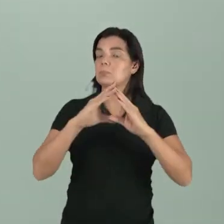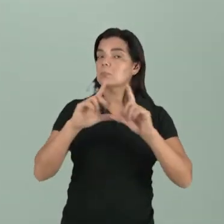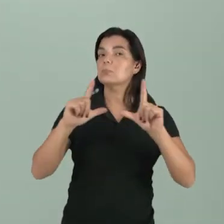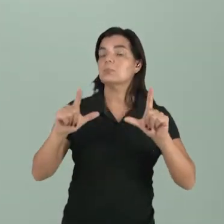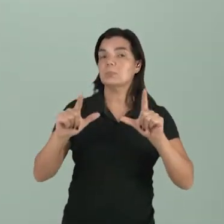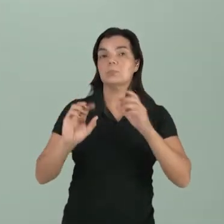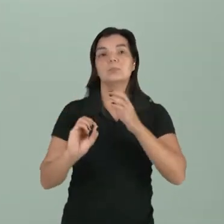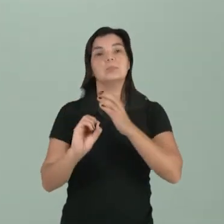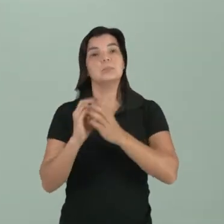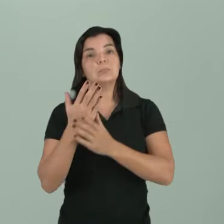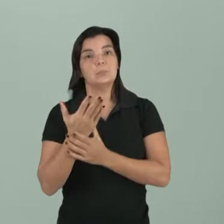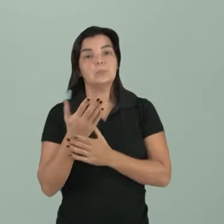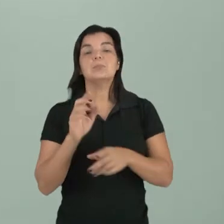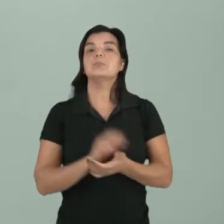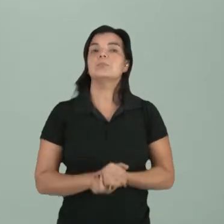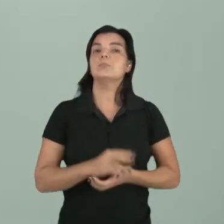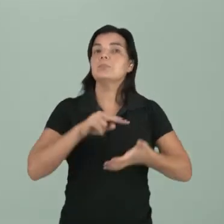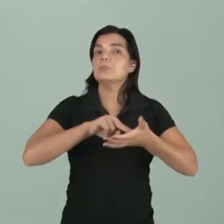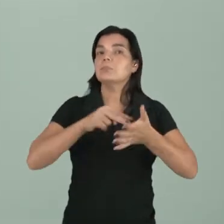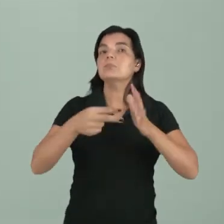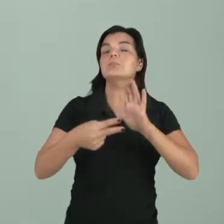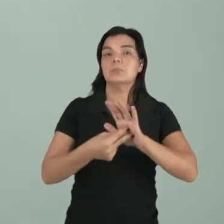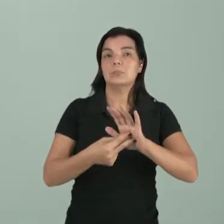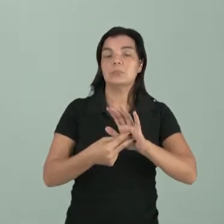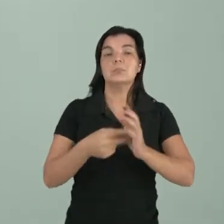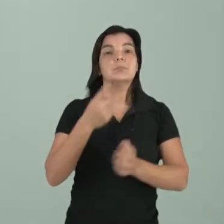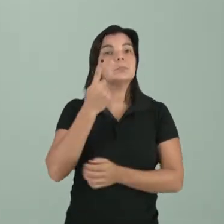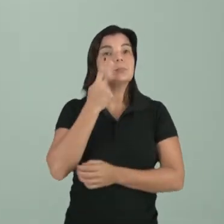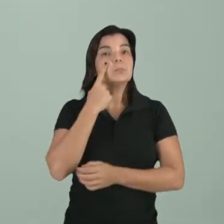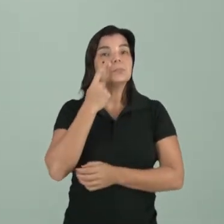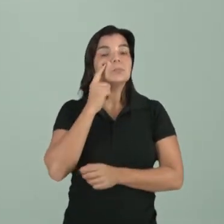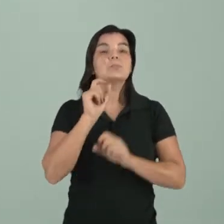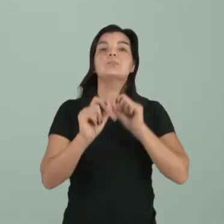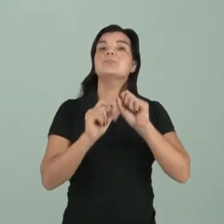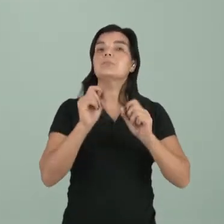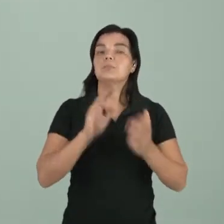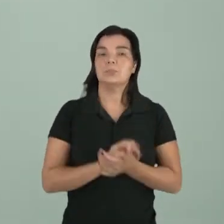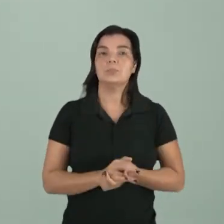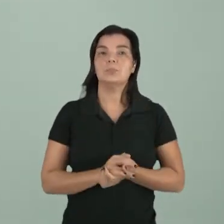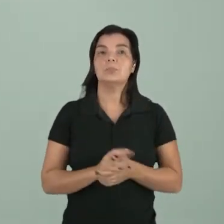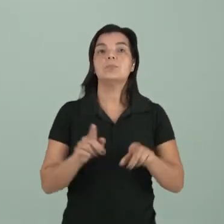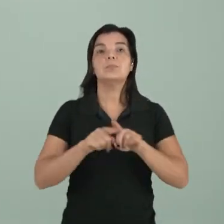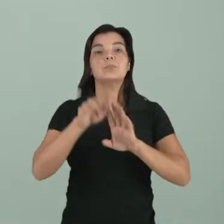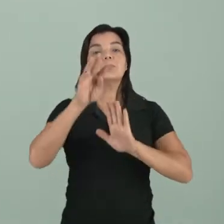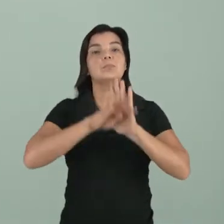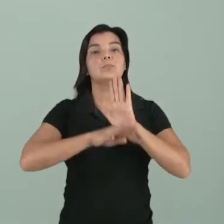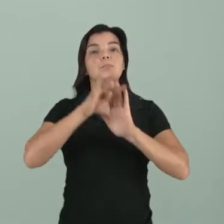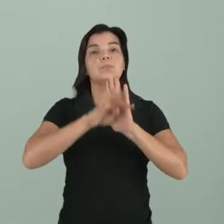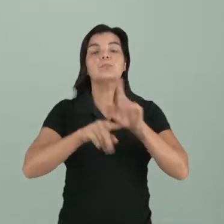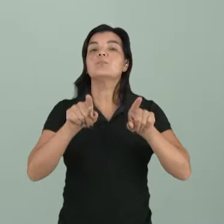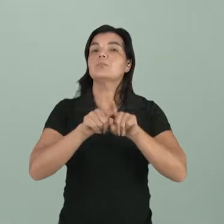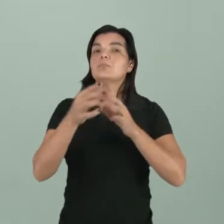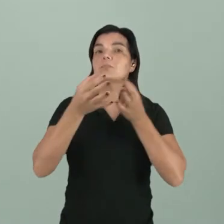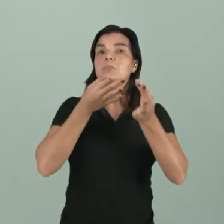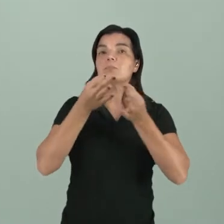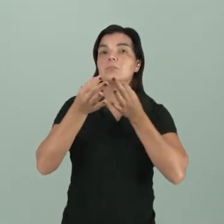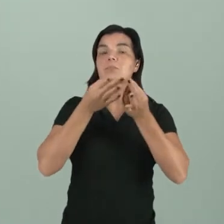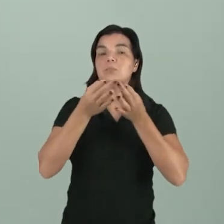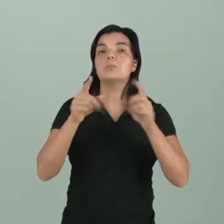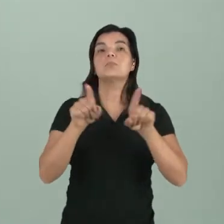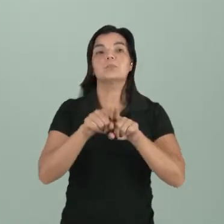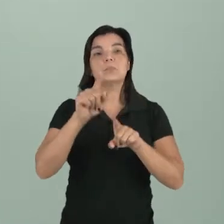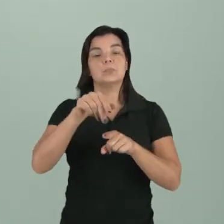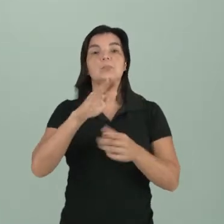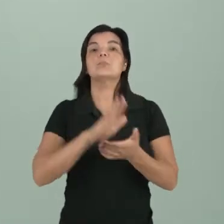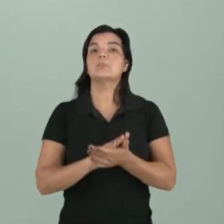sequência lógica dos acontecimentos. Ou seja, aqui nós vamos tratar bem a questão do nosso texto dissertativo